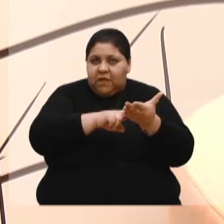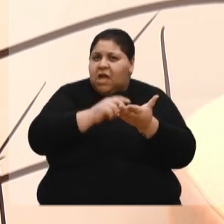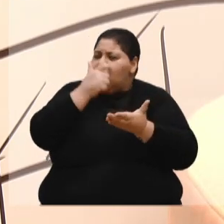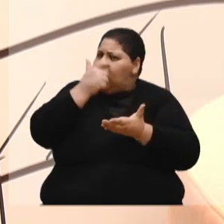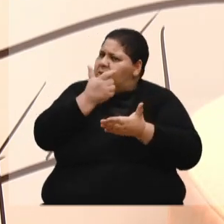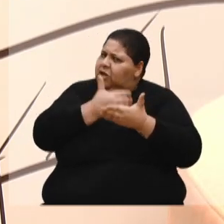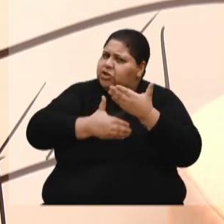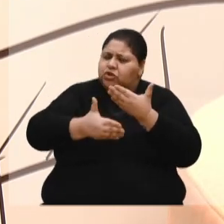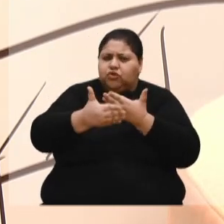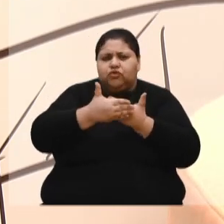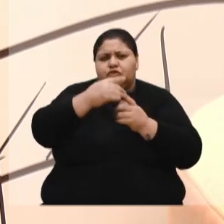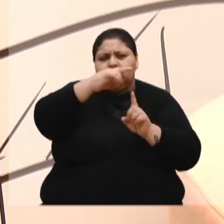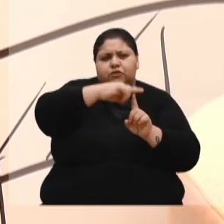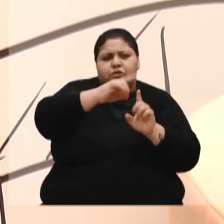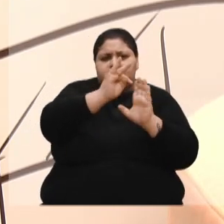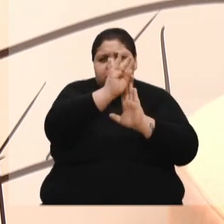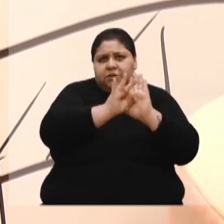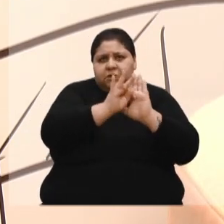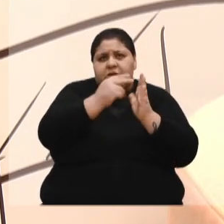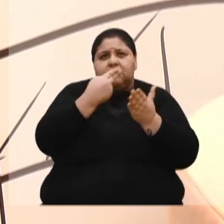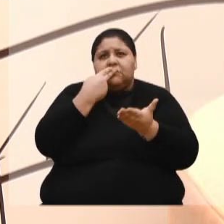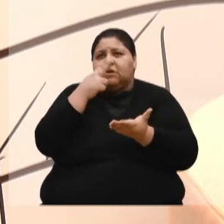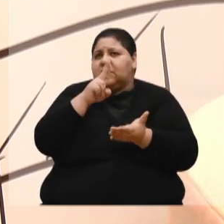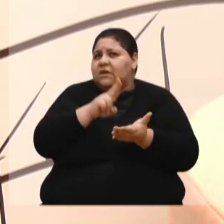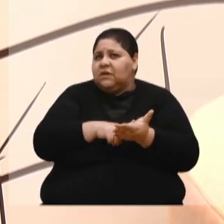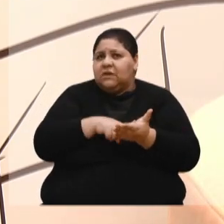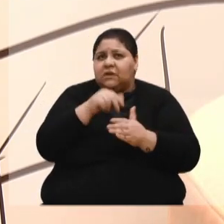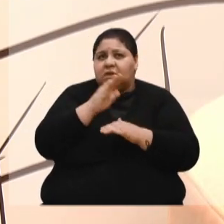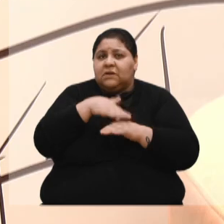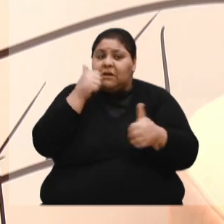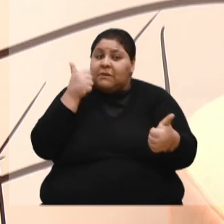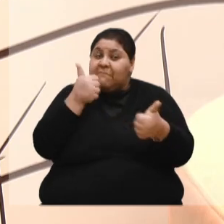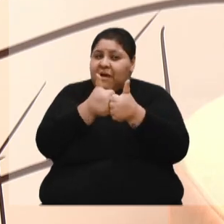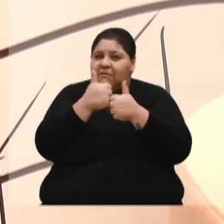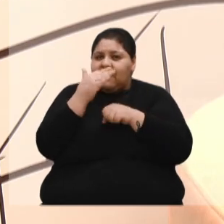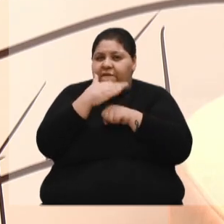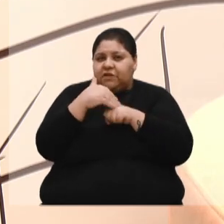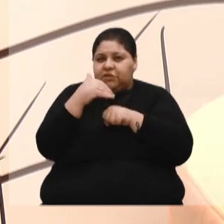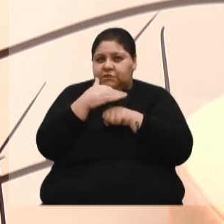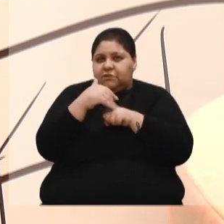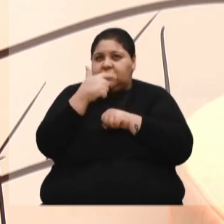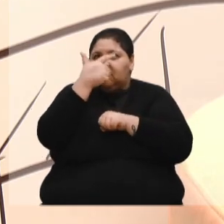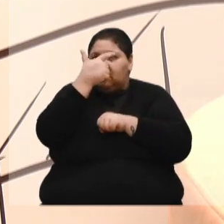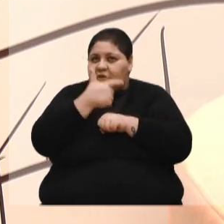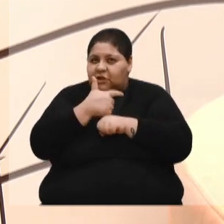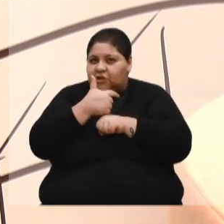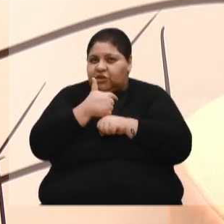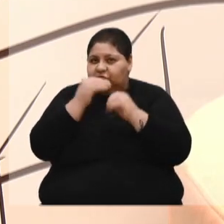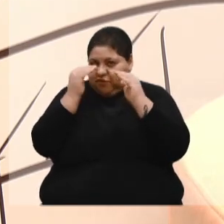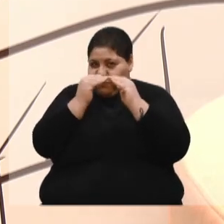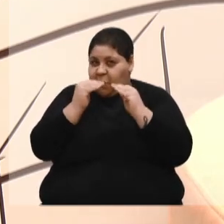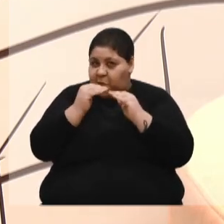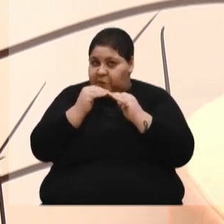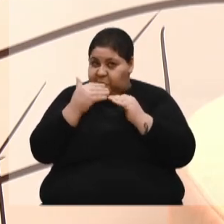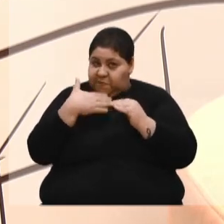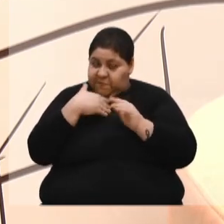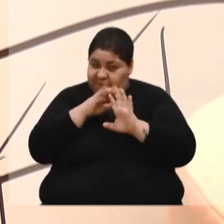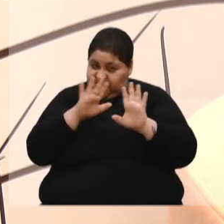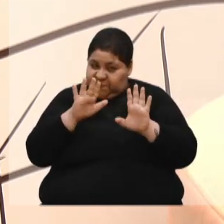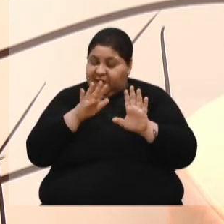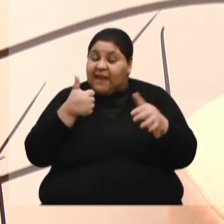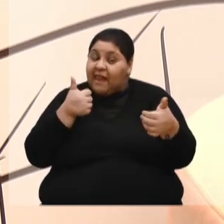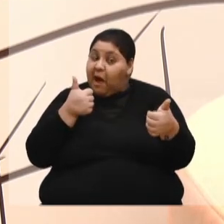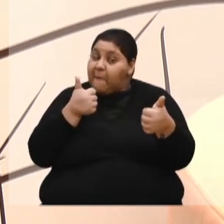de todos os gêneros textuais, a carta é aquela que está muito mais perto da afetividade, Acho que vocês concordam comigo no sentido de que